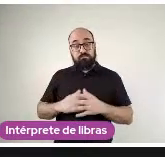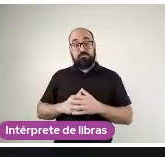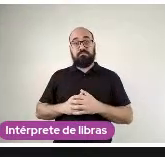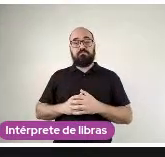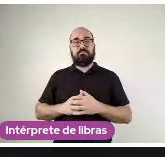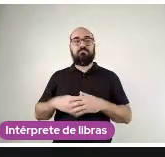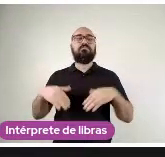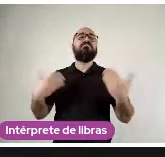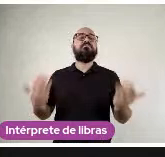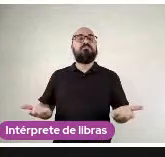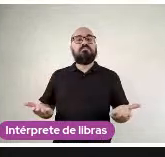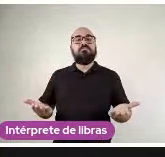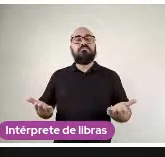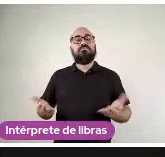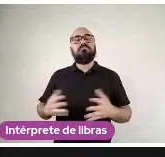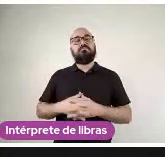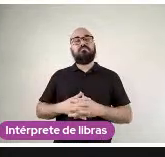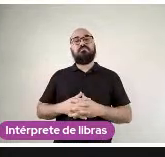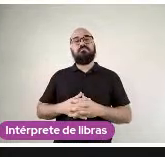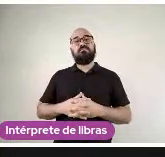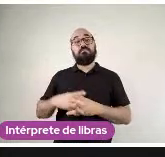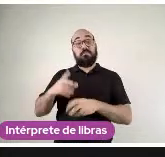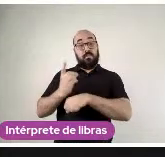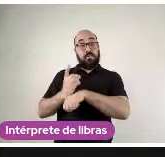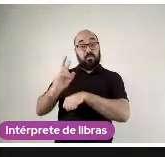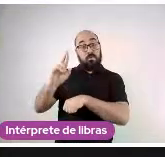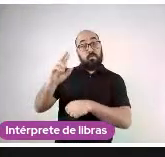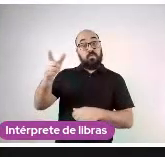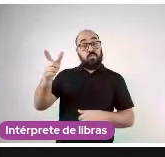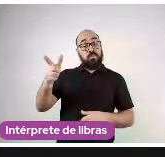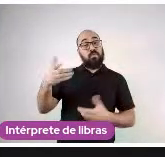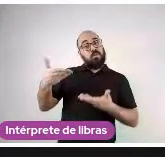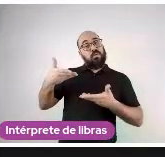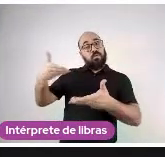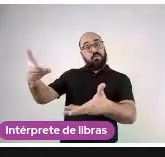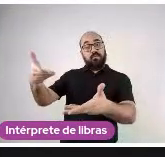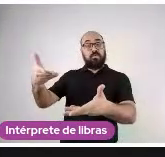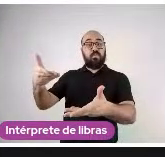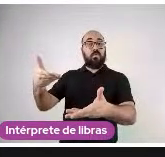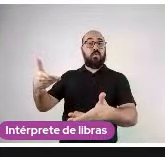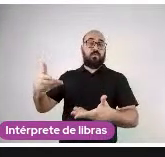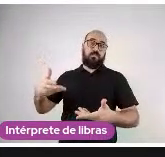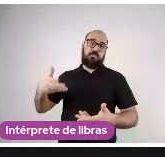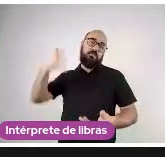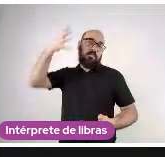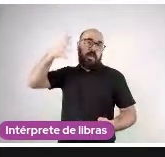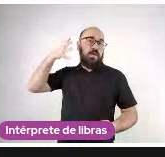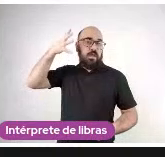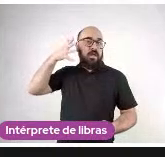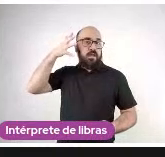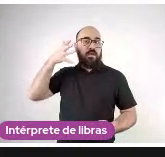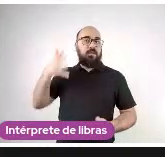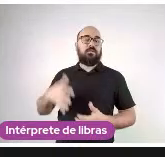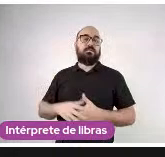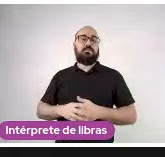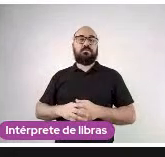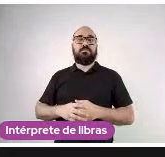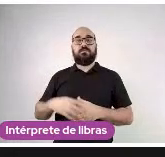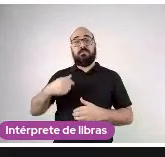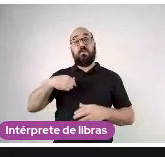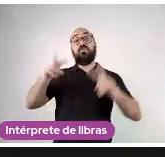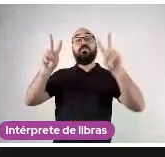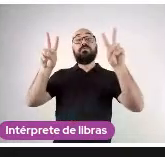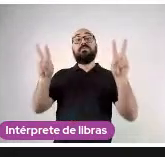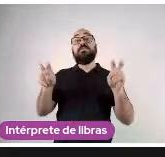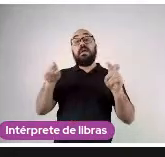Então, quando a doutora Moser, né, me convidou para dar essa palestra, eu, levando em consideração qual era o tema, né,